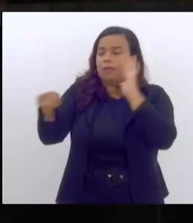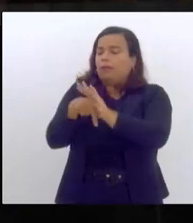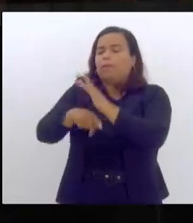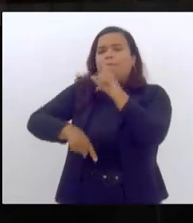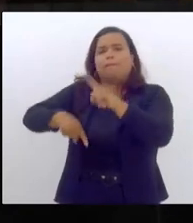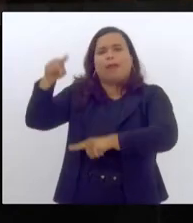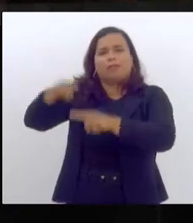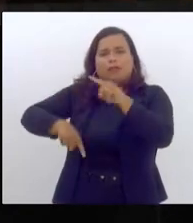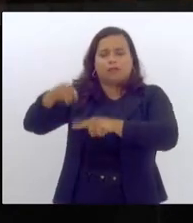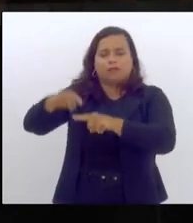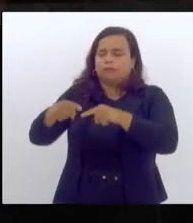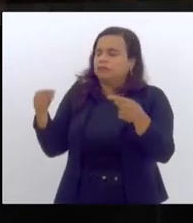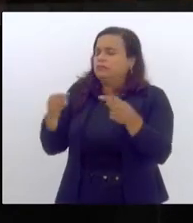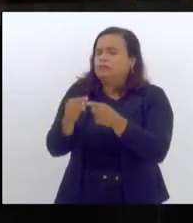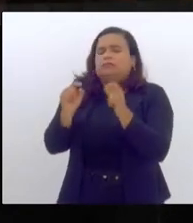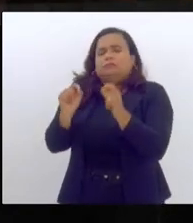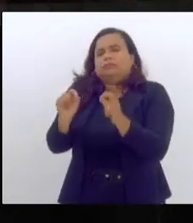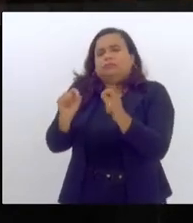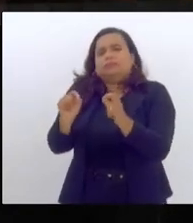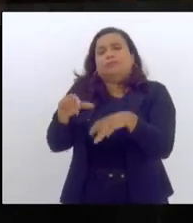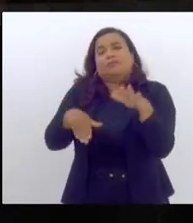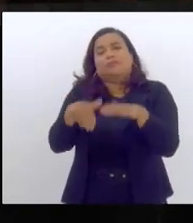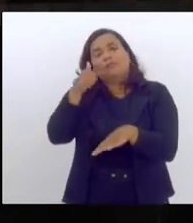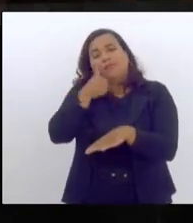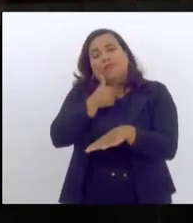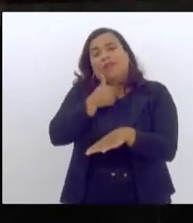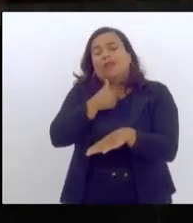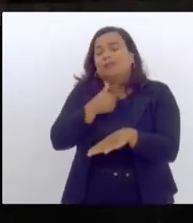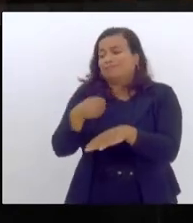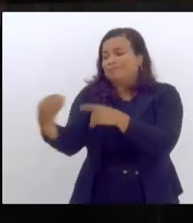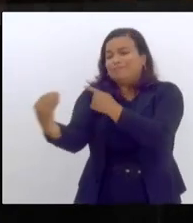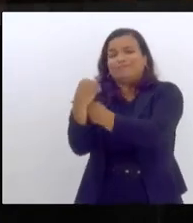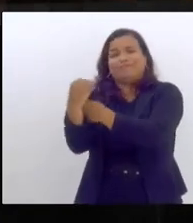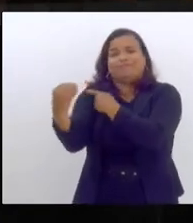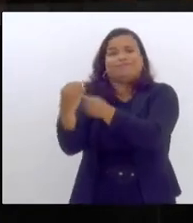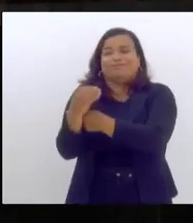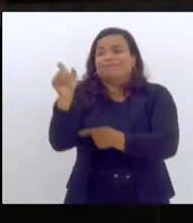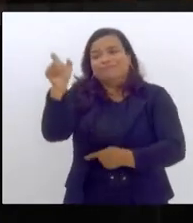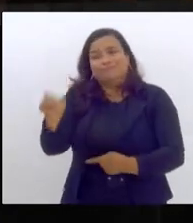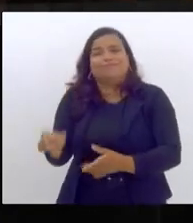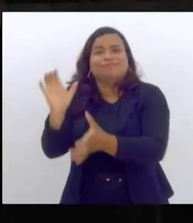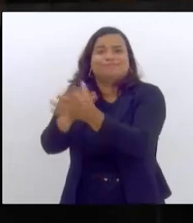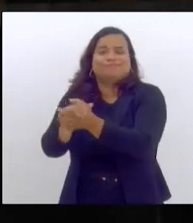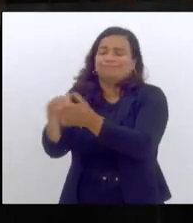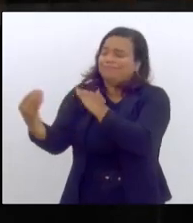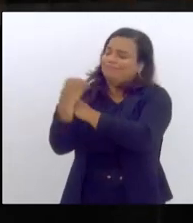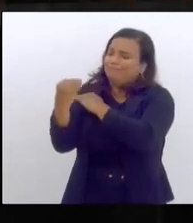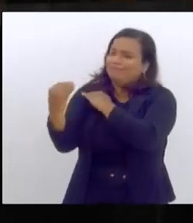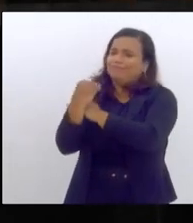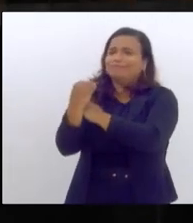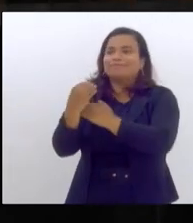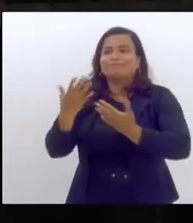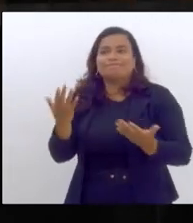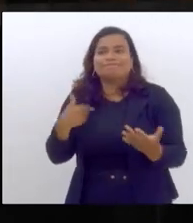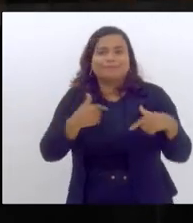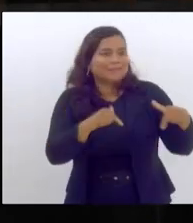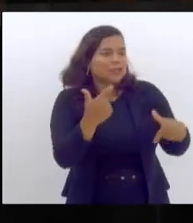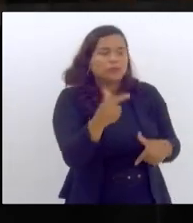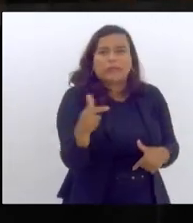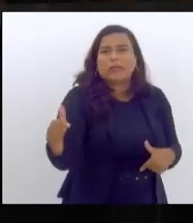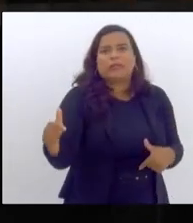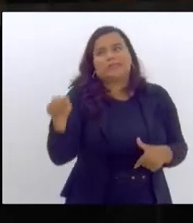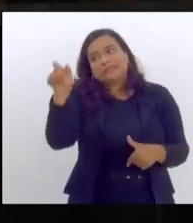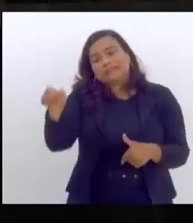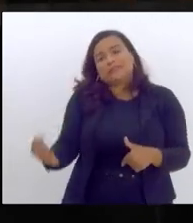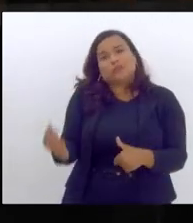significa? Essas mulheres muitas vezes dependem do companheiro para a subsistência da sua casa, ou seja, esse companheiro é o único